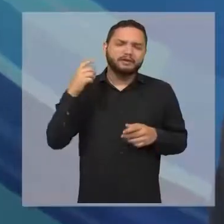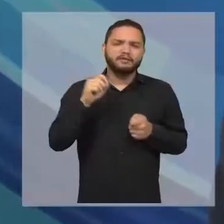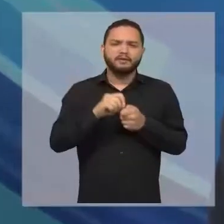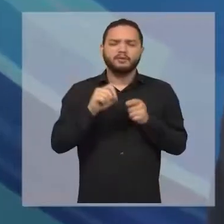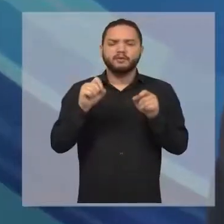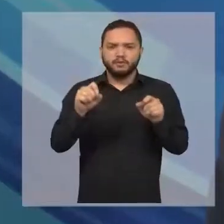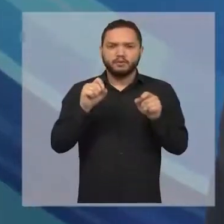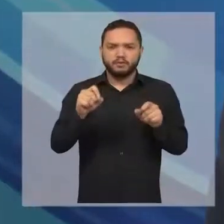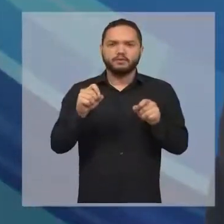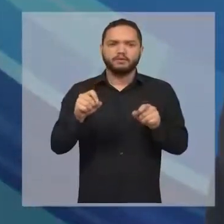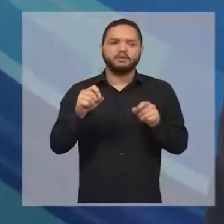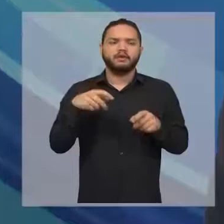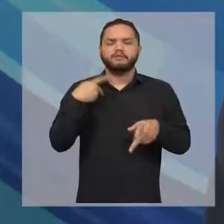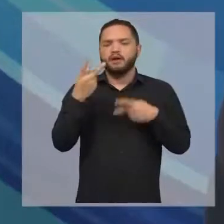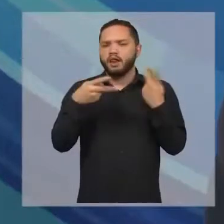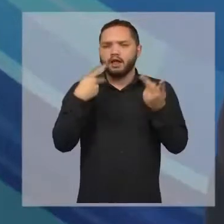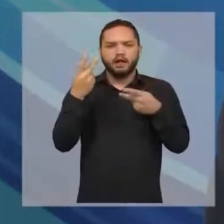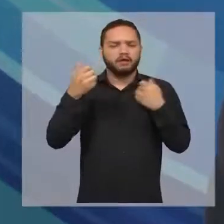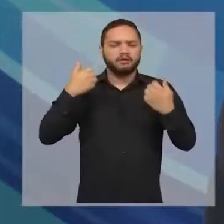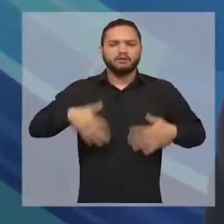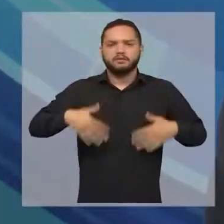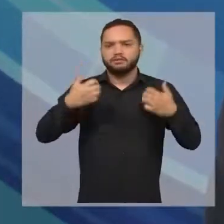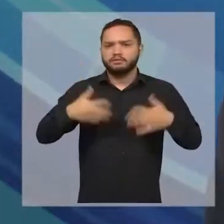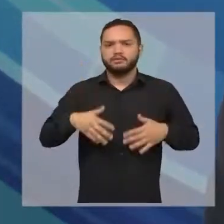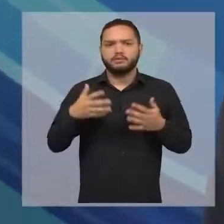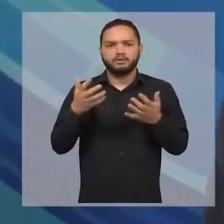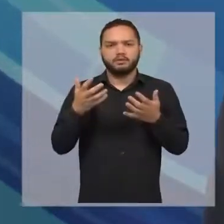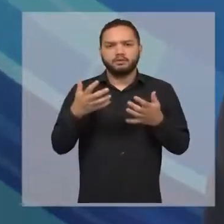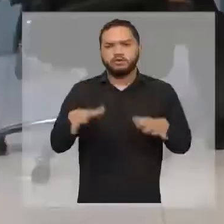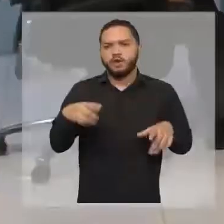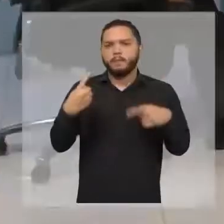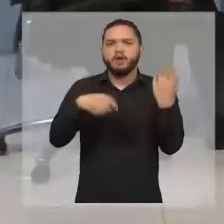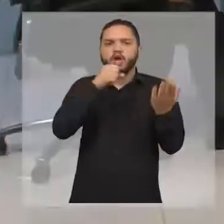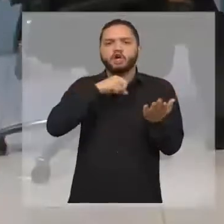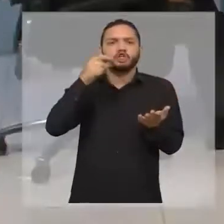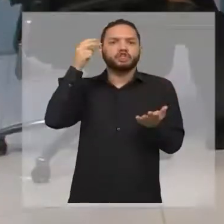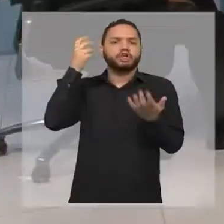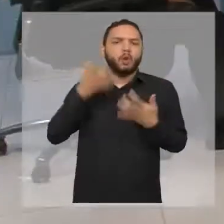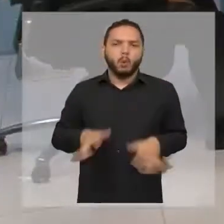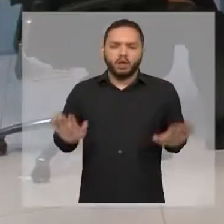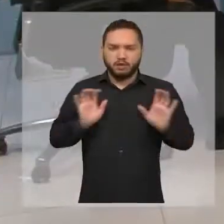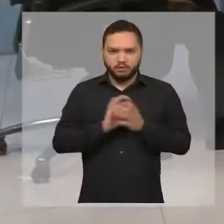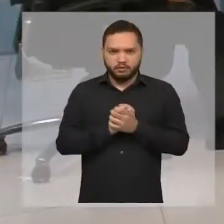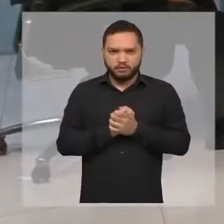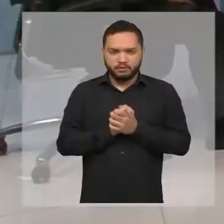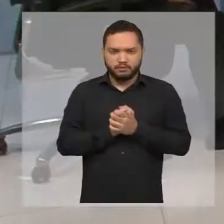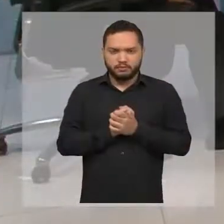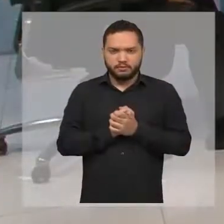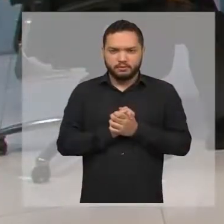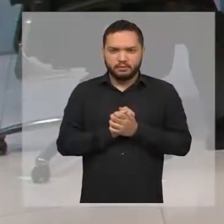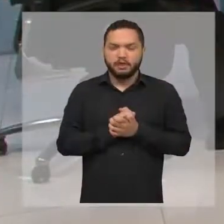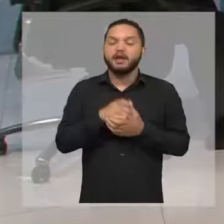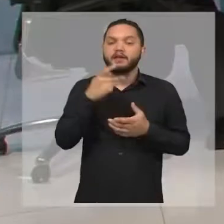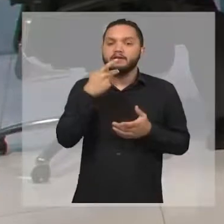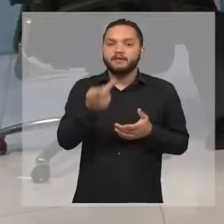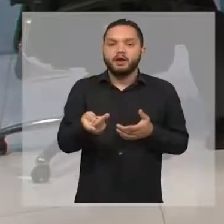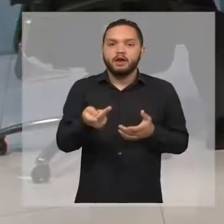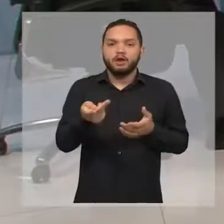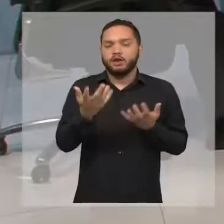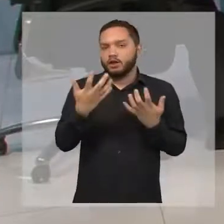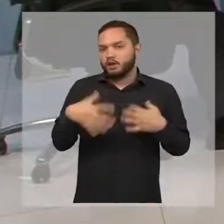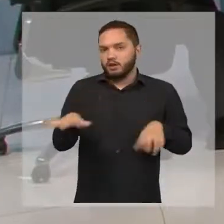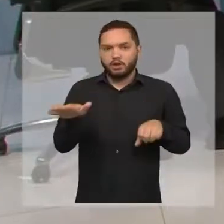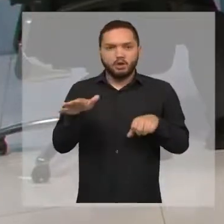reverberava de que não faria política velha, se negando, inclusive, a conversar com o